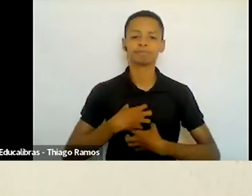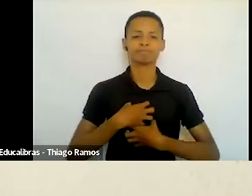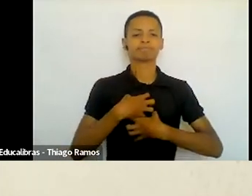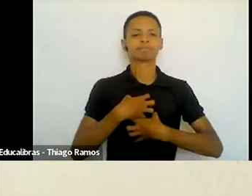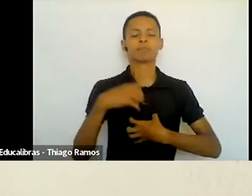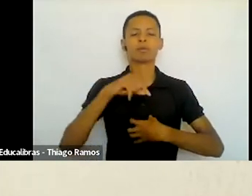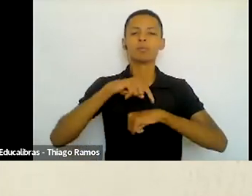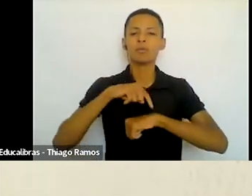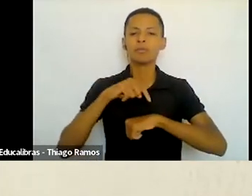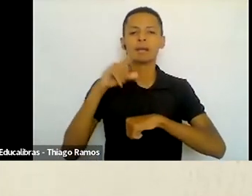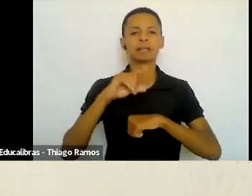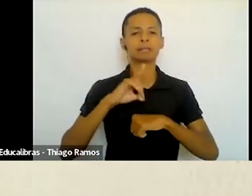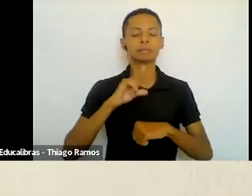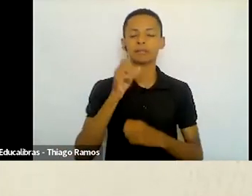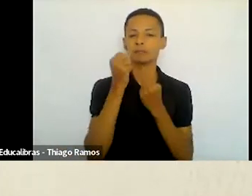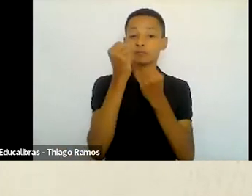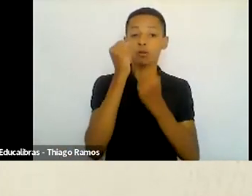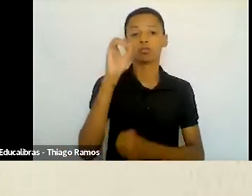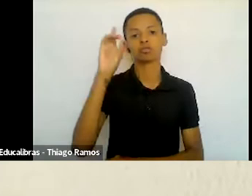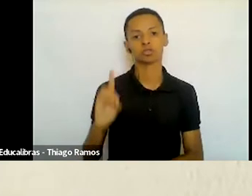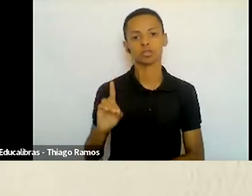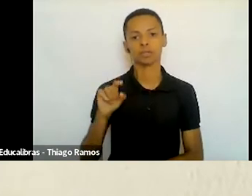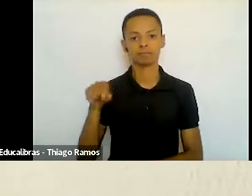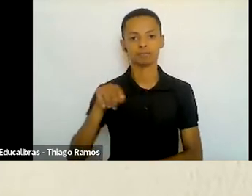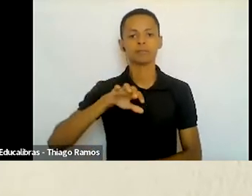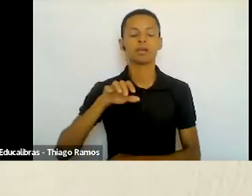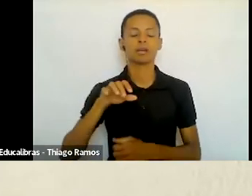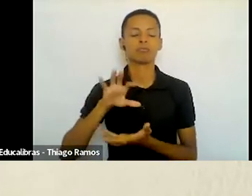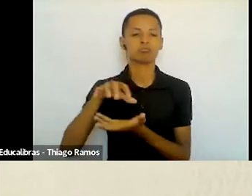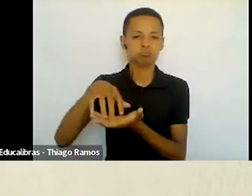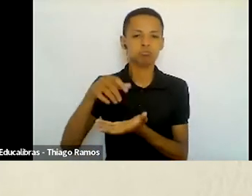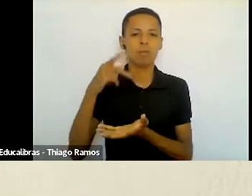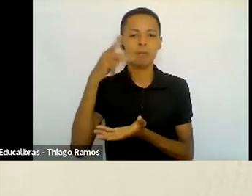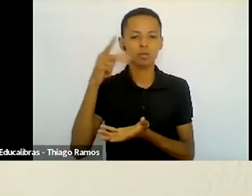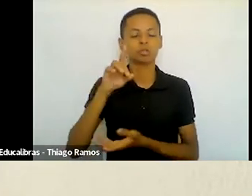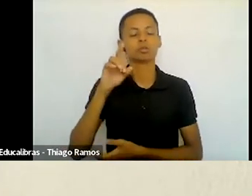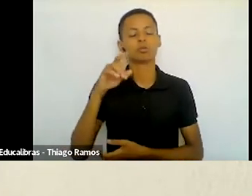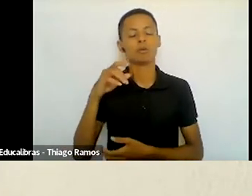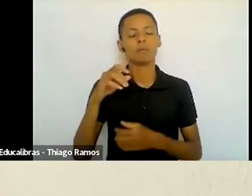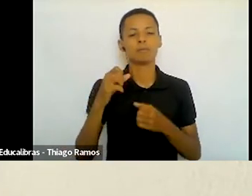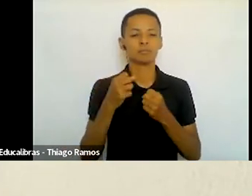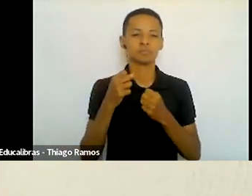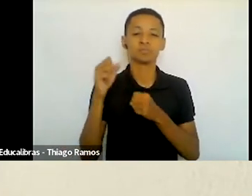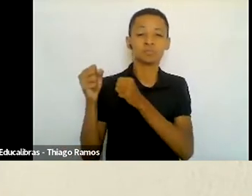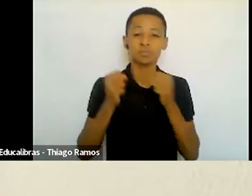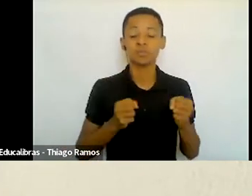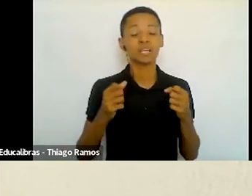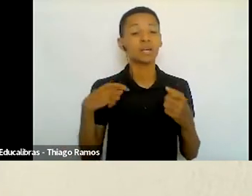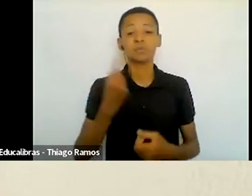de extrema direita no poder, né? A gente jamais imaginou vivenciar um momento como esse de grandes